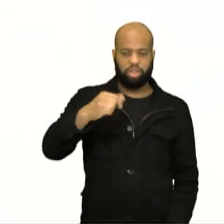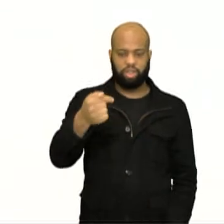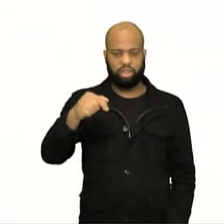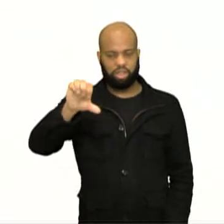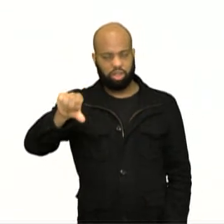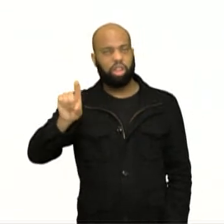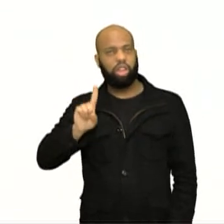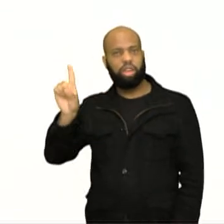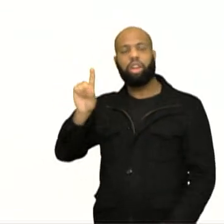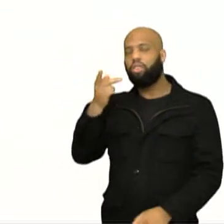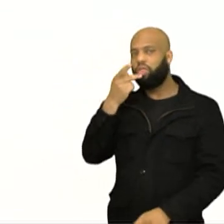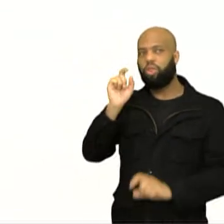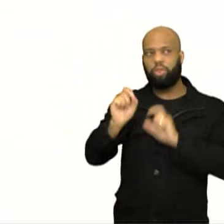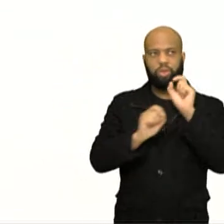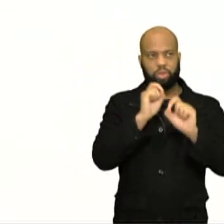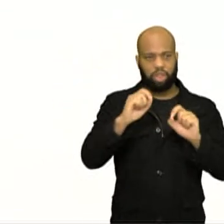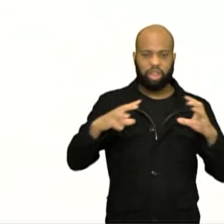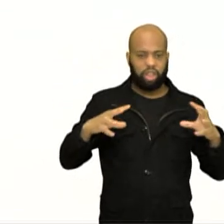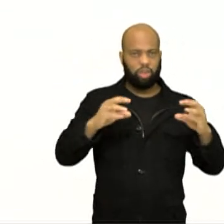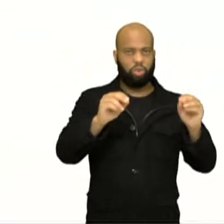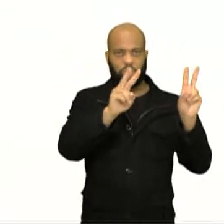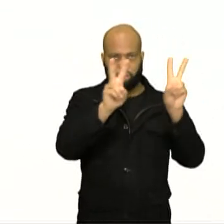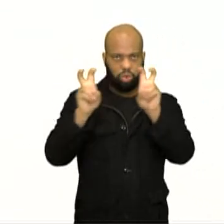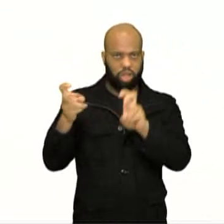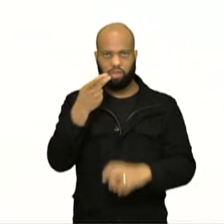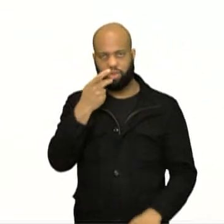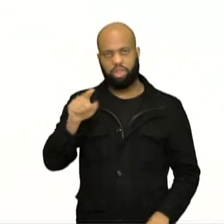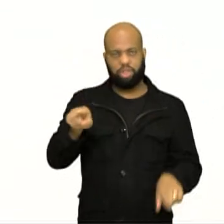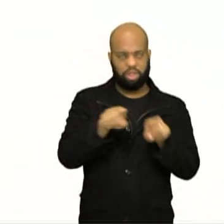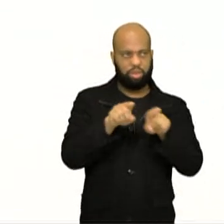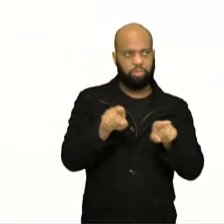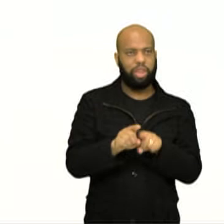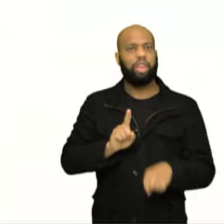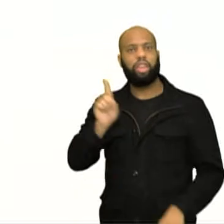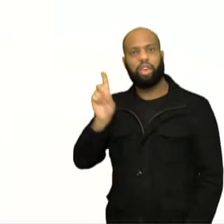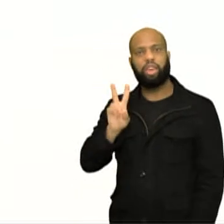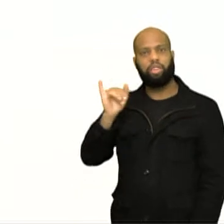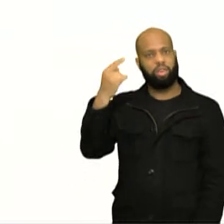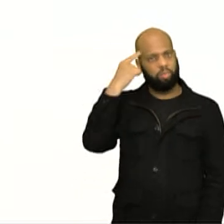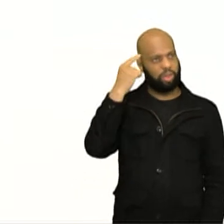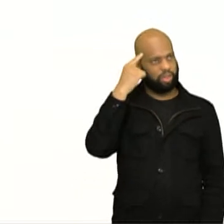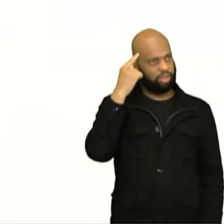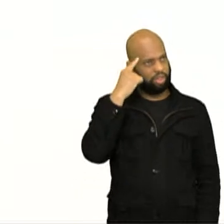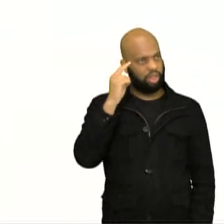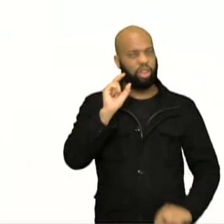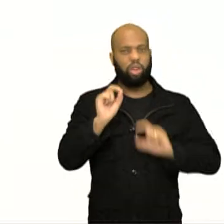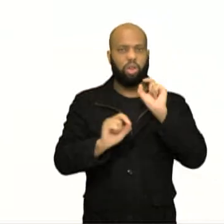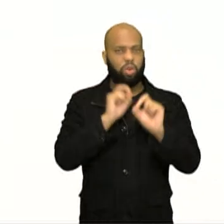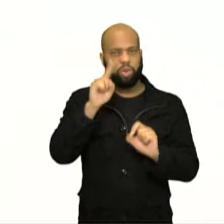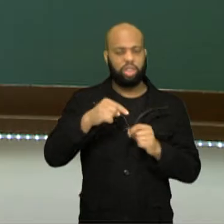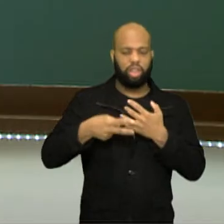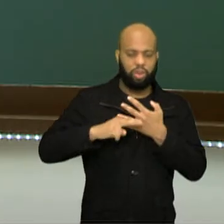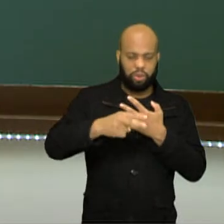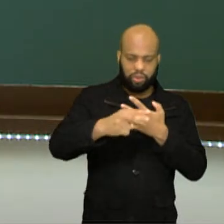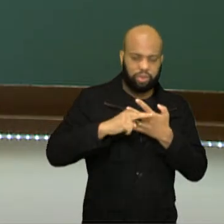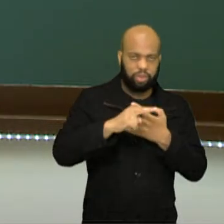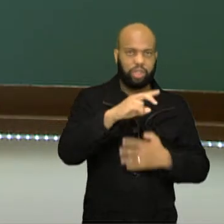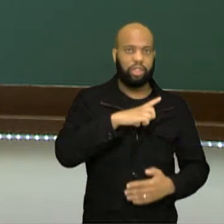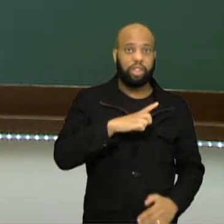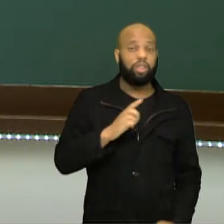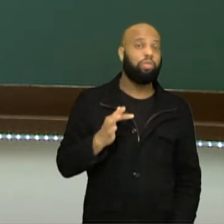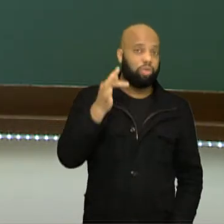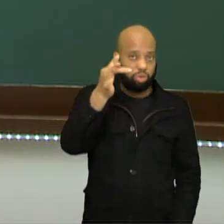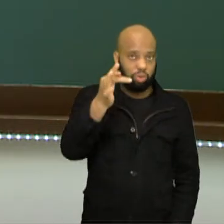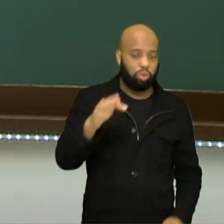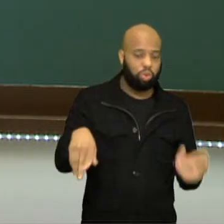que ele está abordando todos esses temas, né? Então ele vai pensar basicamente quais são as consequências